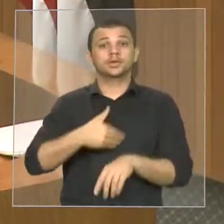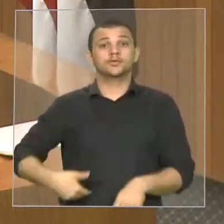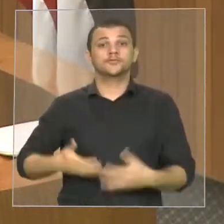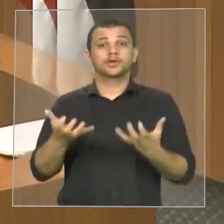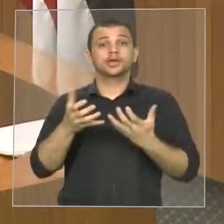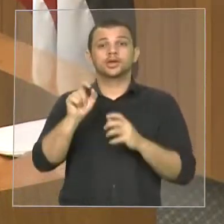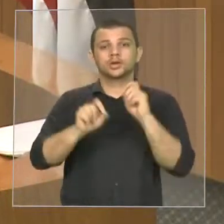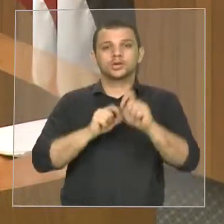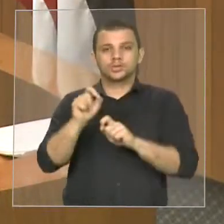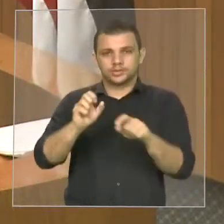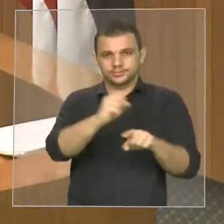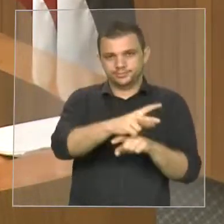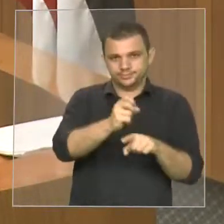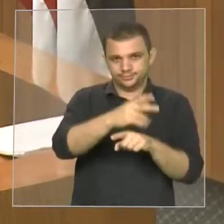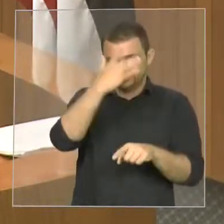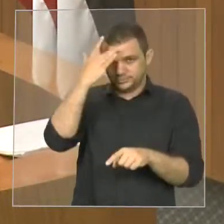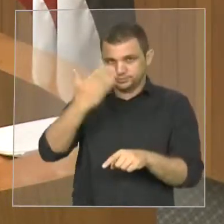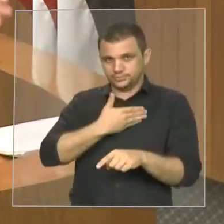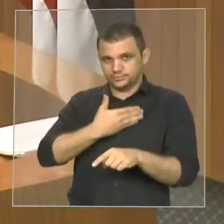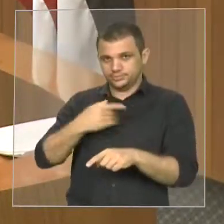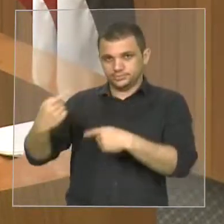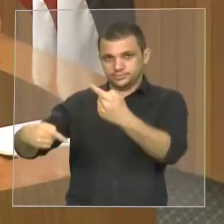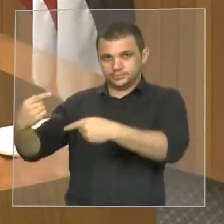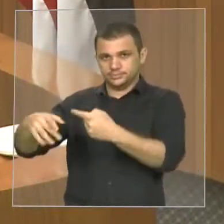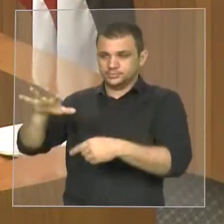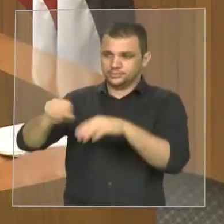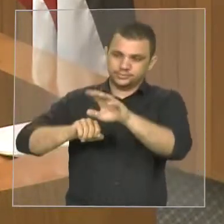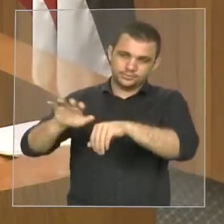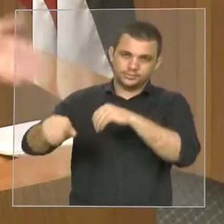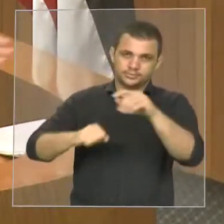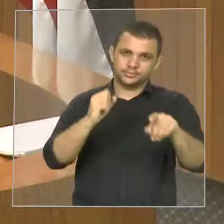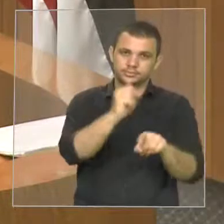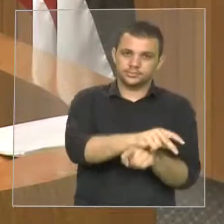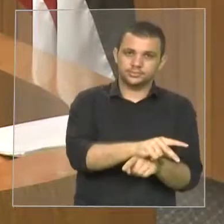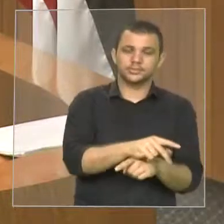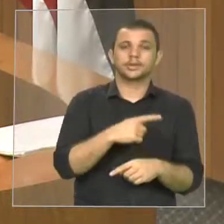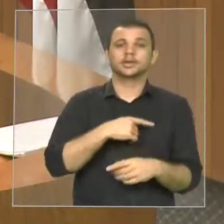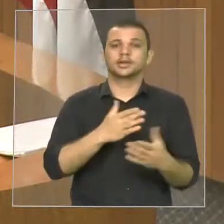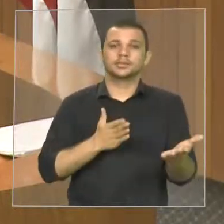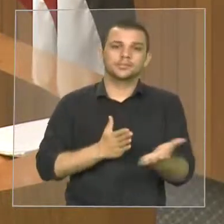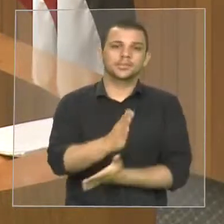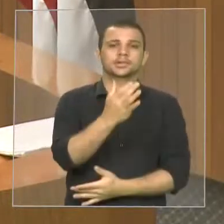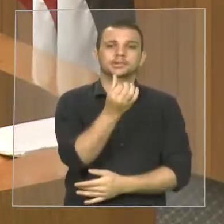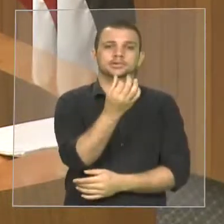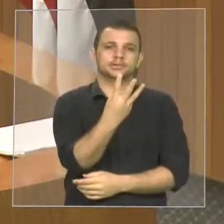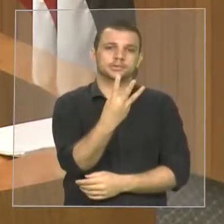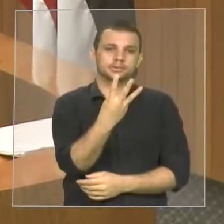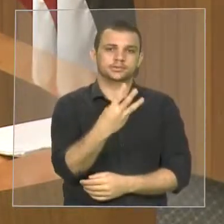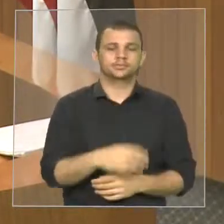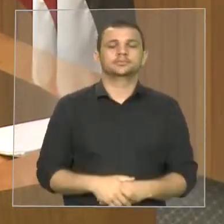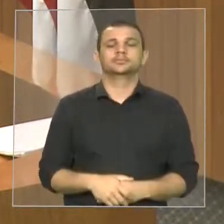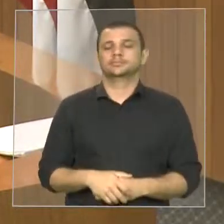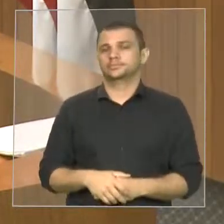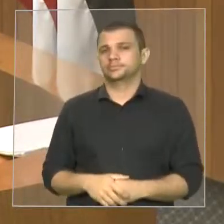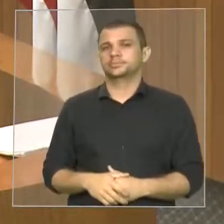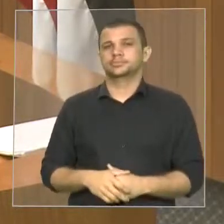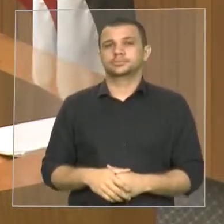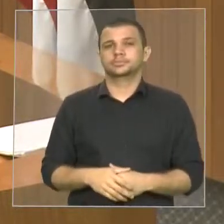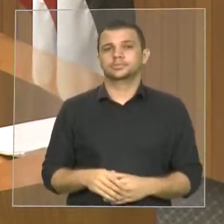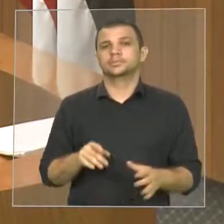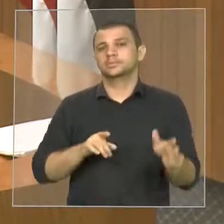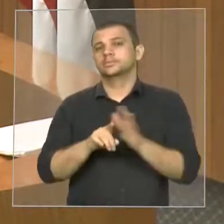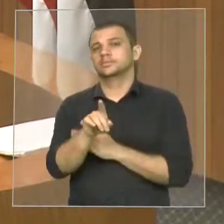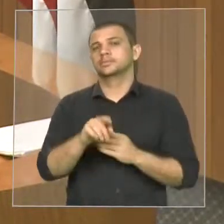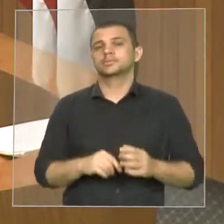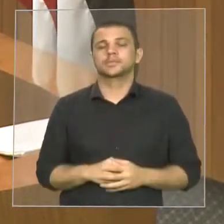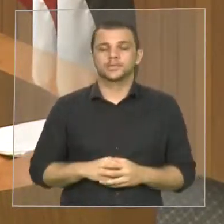quer de uma vez só aprovar 63 cargos em comissão. E a pergunta que fica, não foi esse mesmo